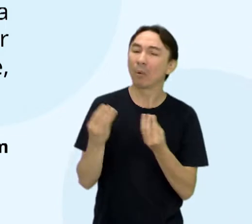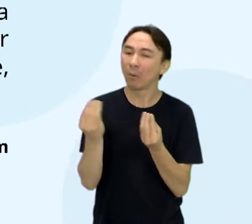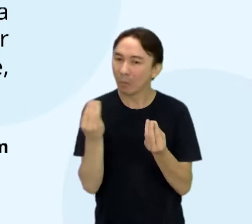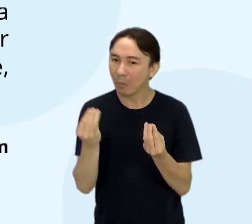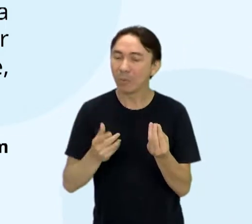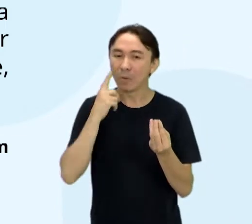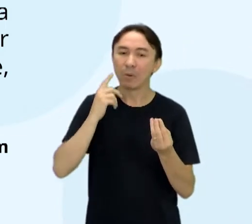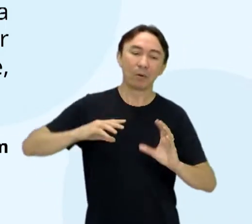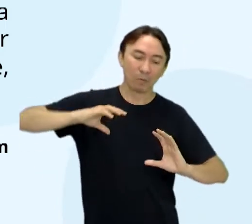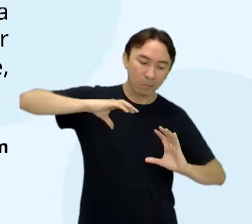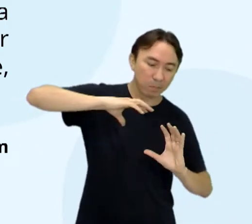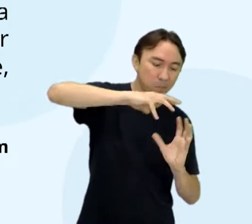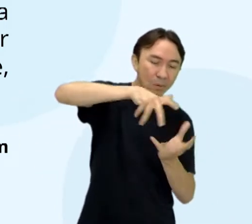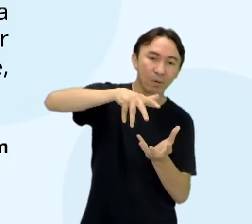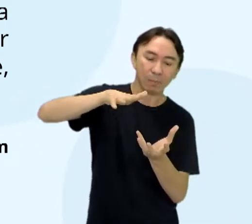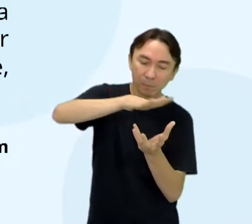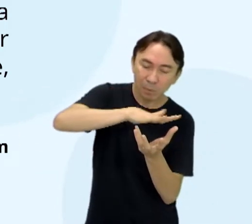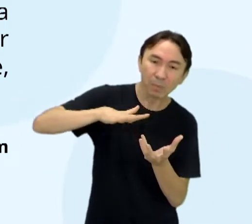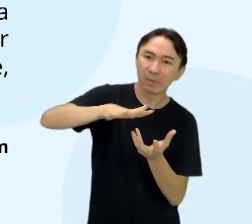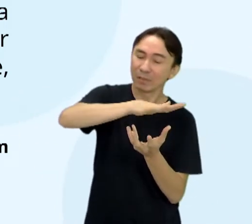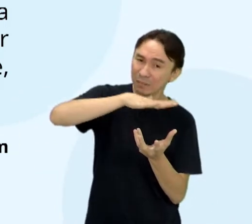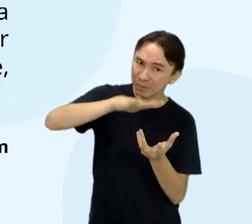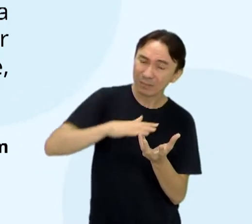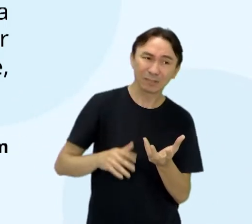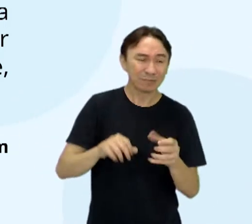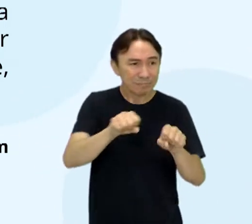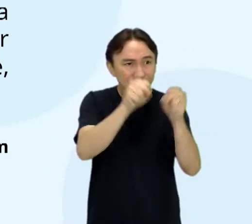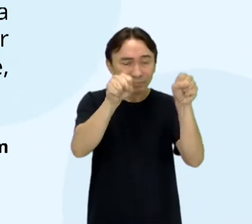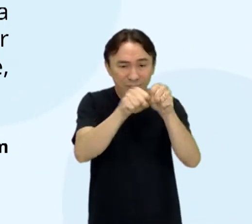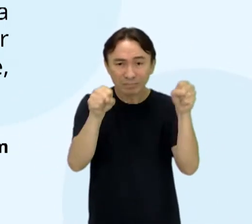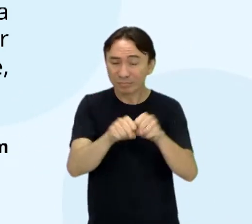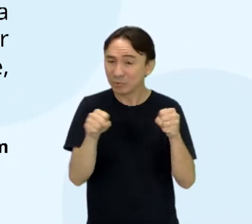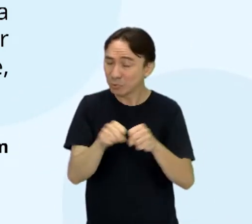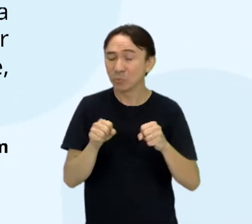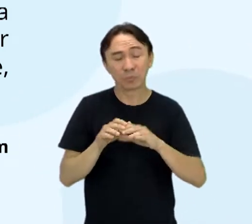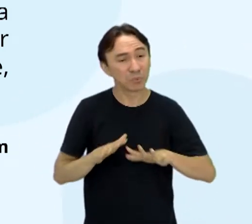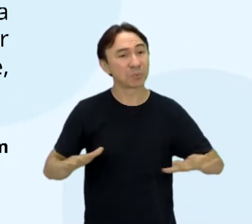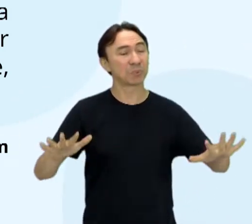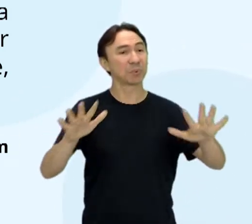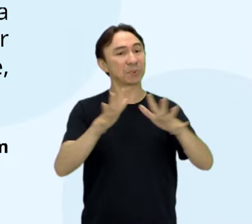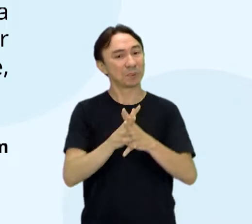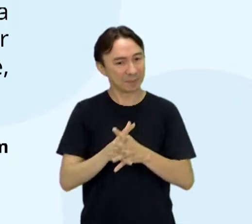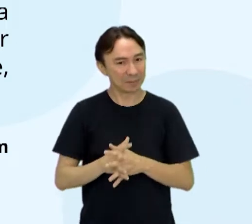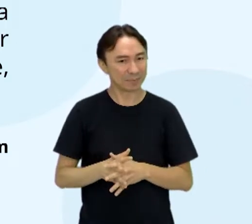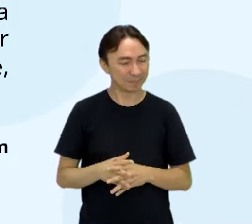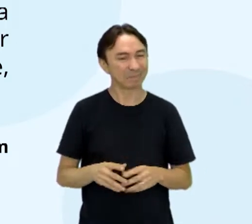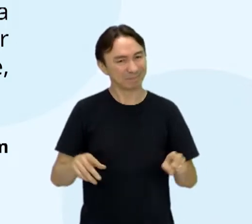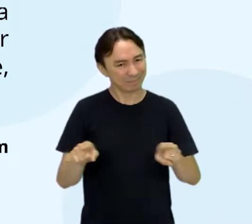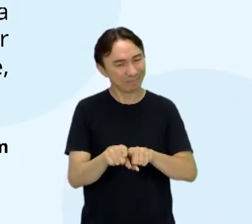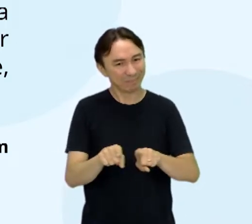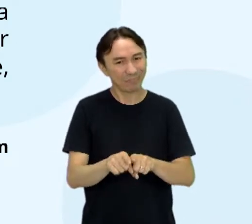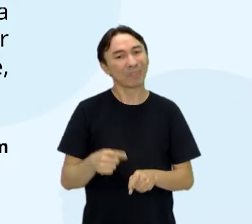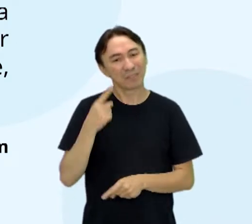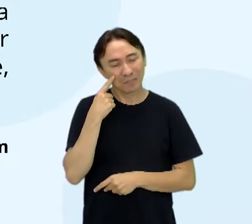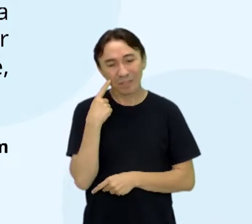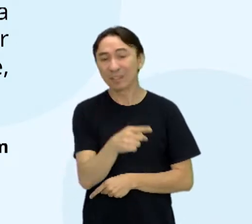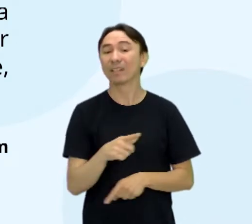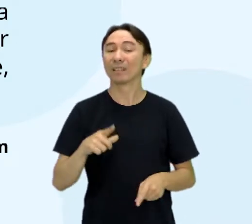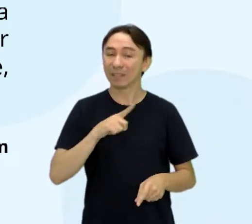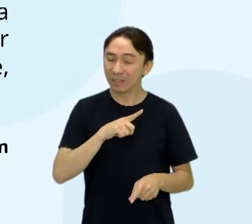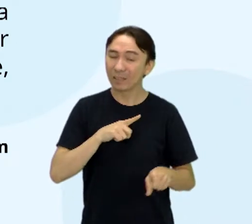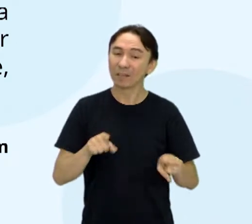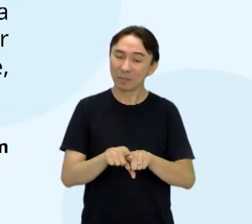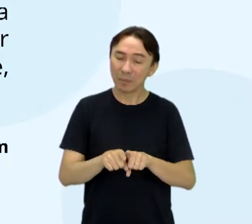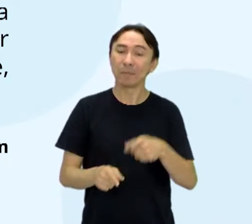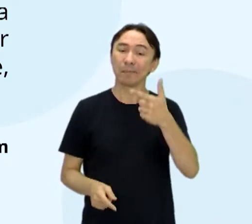mas toda uma cadeia produtiva, tá ok? Você encontra mais atividades ligadas a esse tema no Currículo